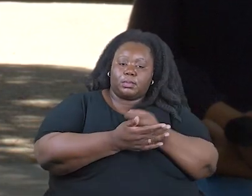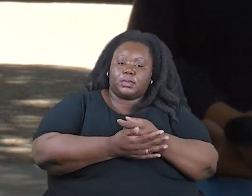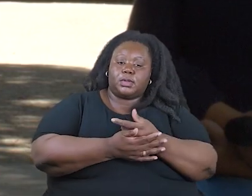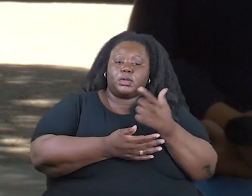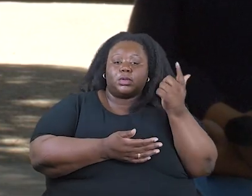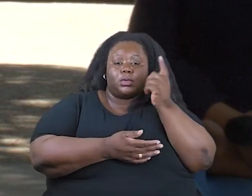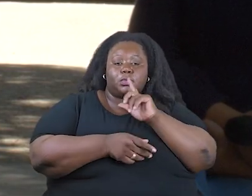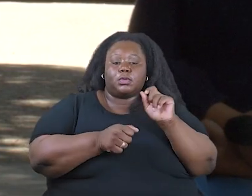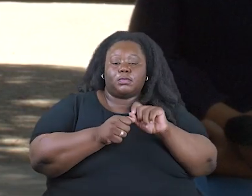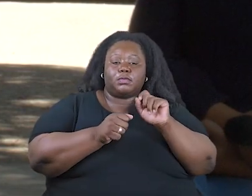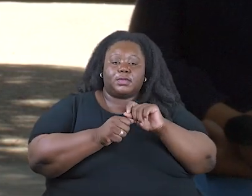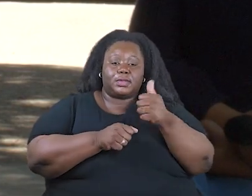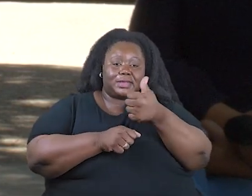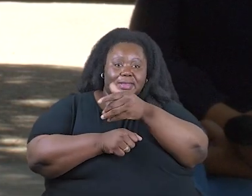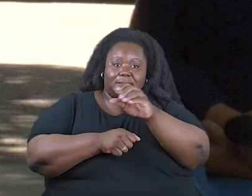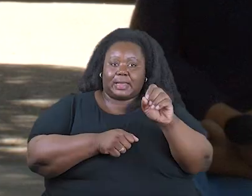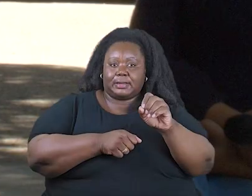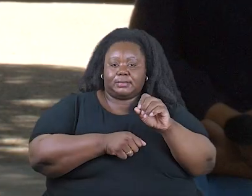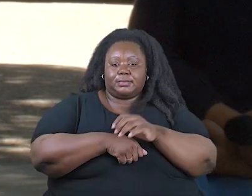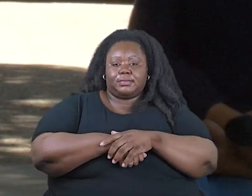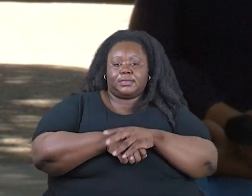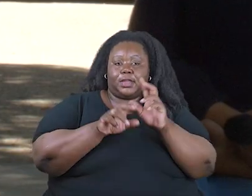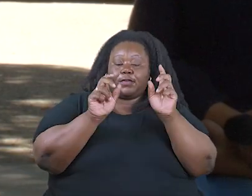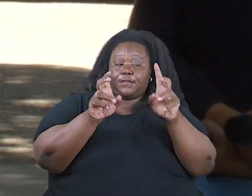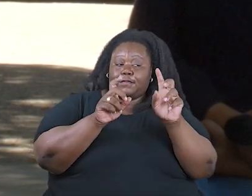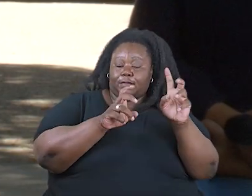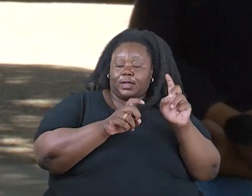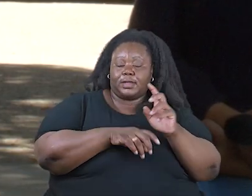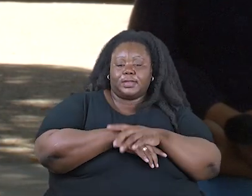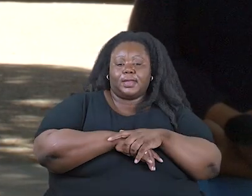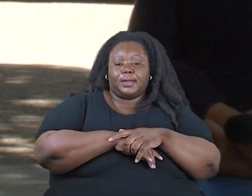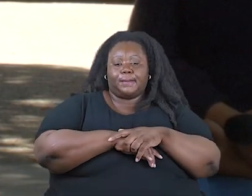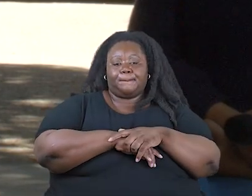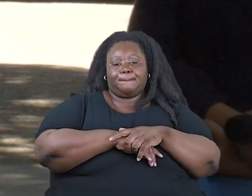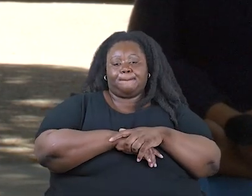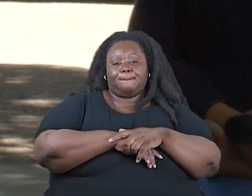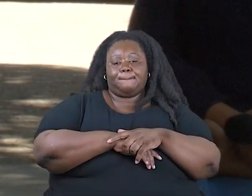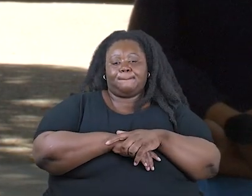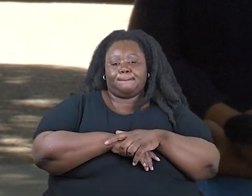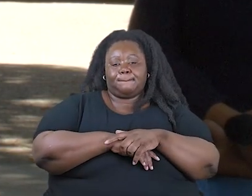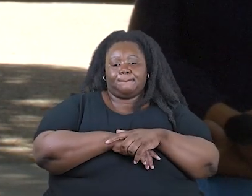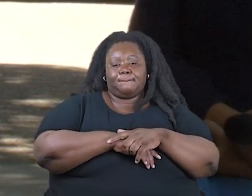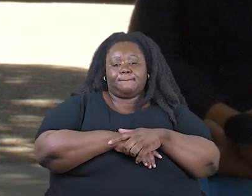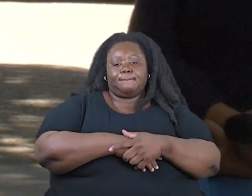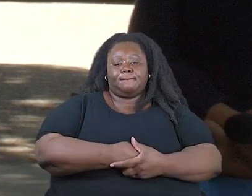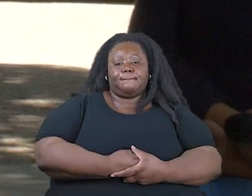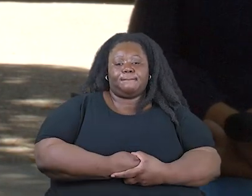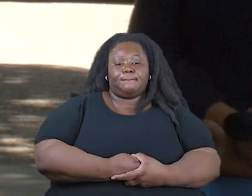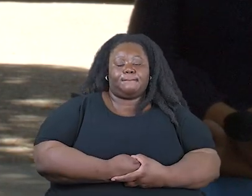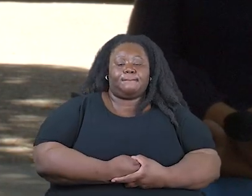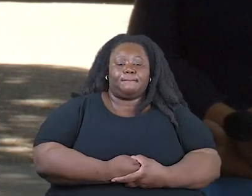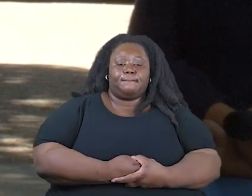eu consigo fazer um livro de 100 cópias e vender só para a biblioteca.